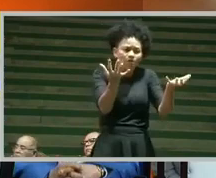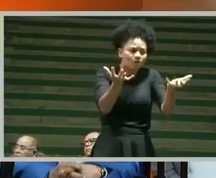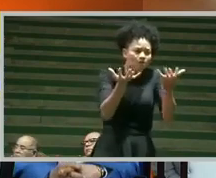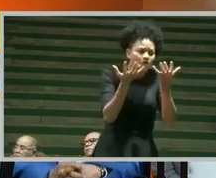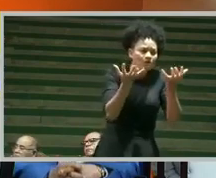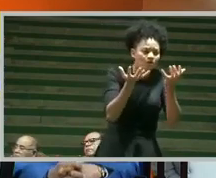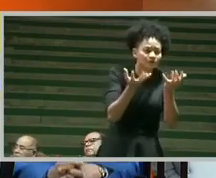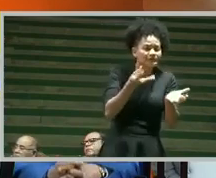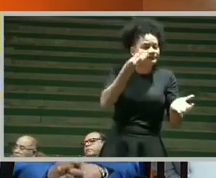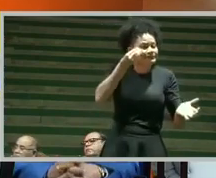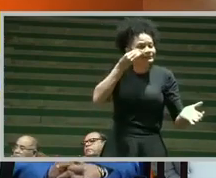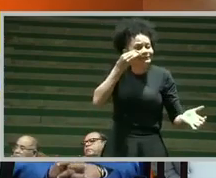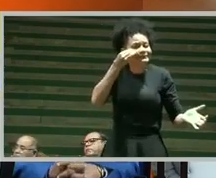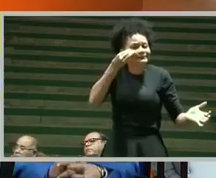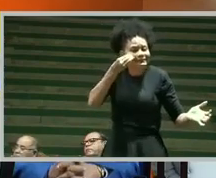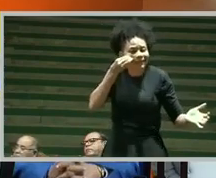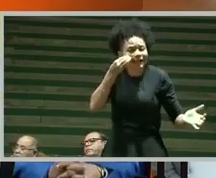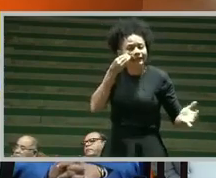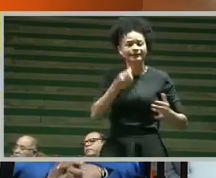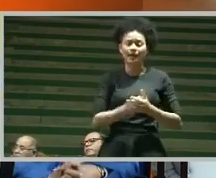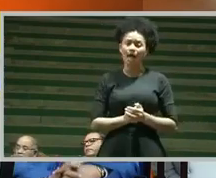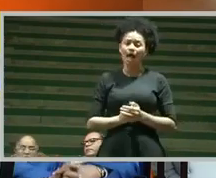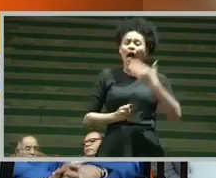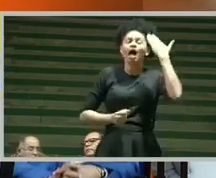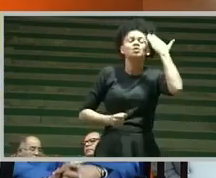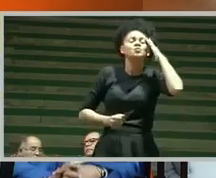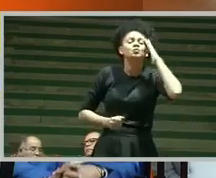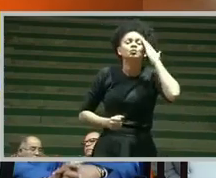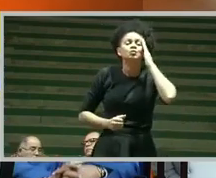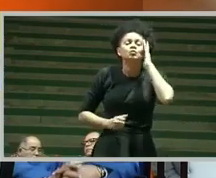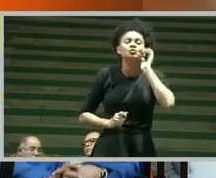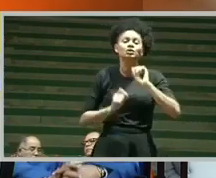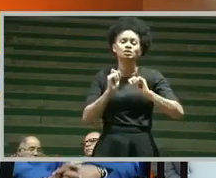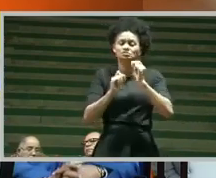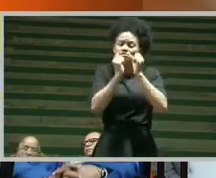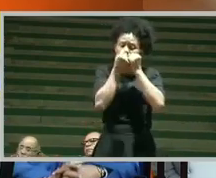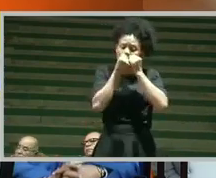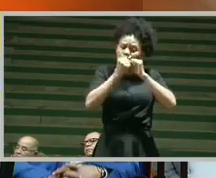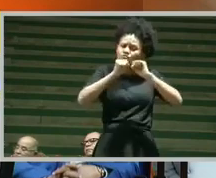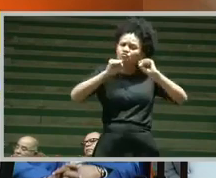pelo menos tentar entender esse salmo